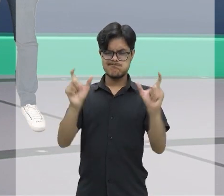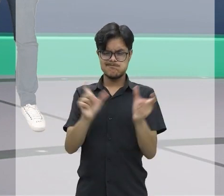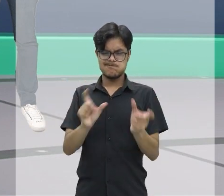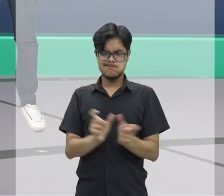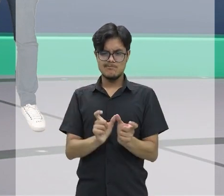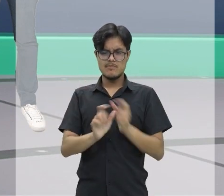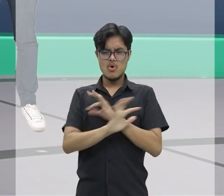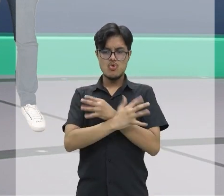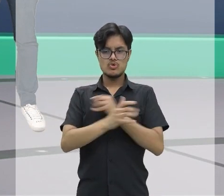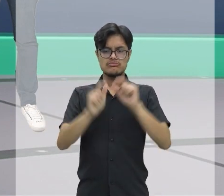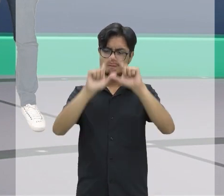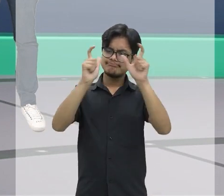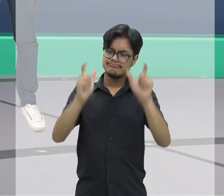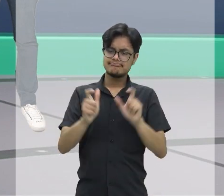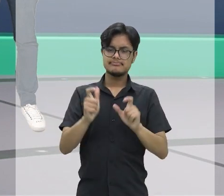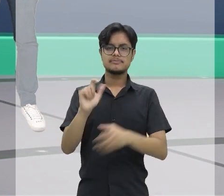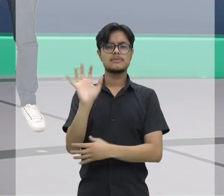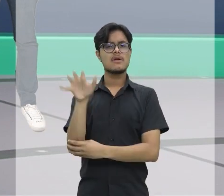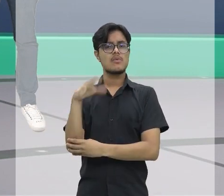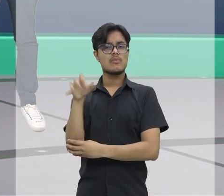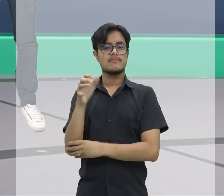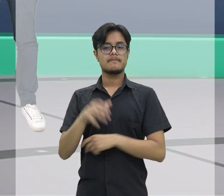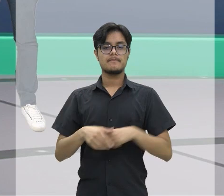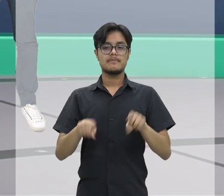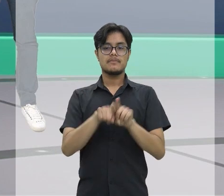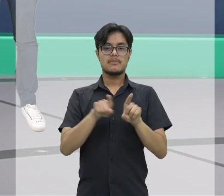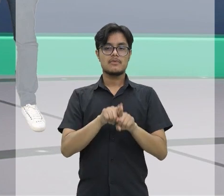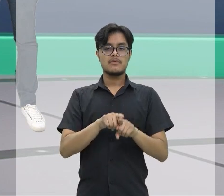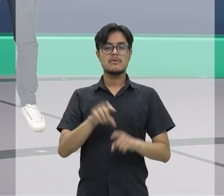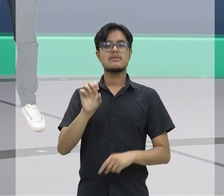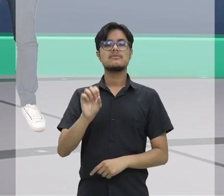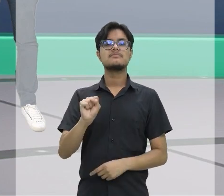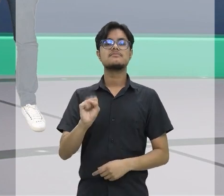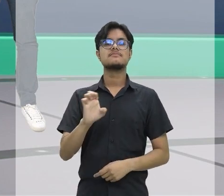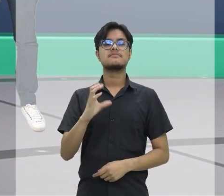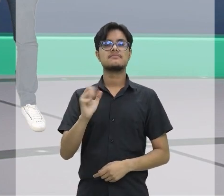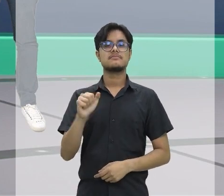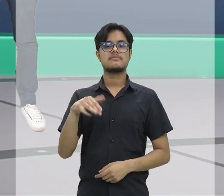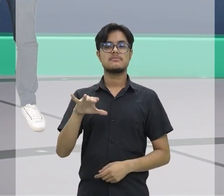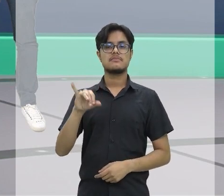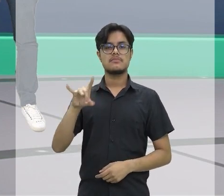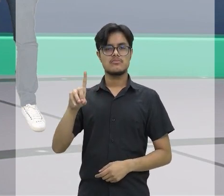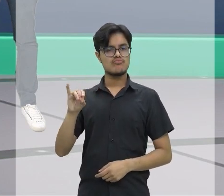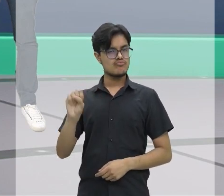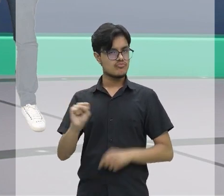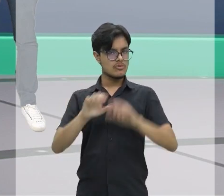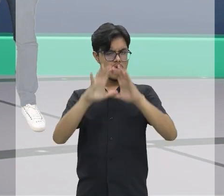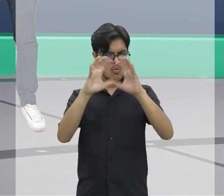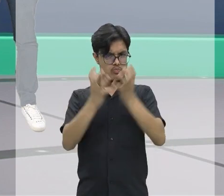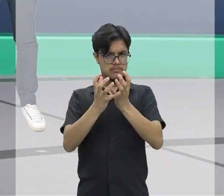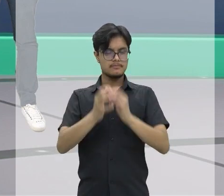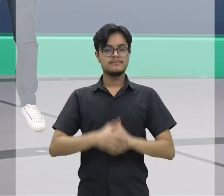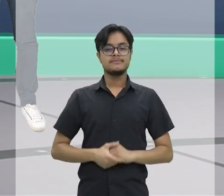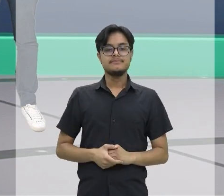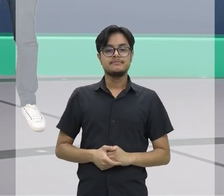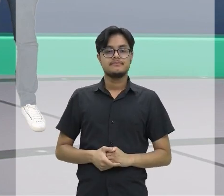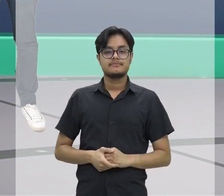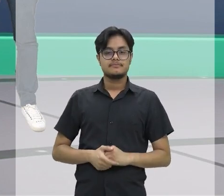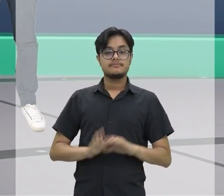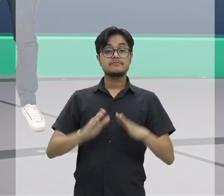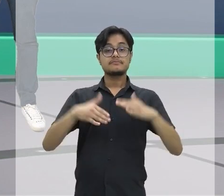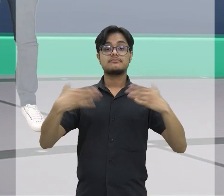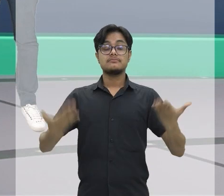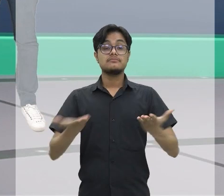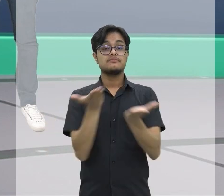como as vértebras. E também os sesamoides, né, que tem um formato mais arredondado. Além da classificação dos ossos, a gente